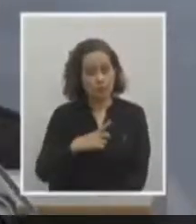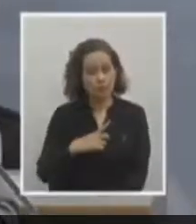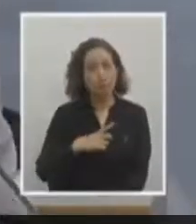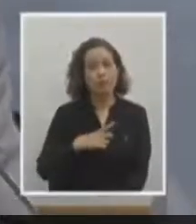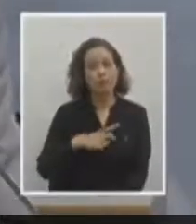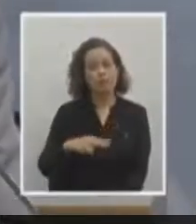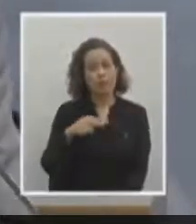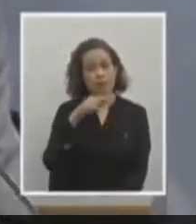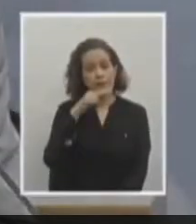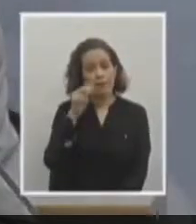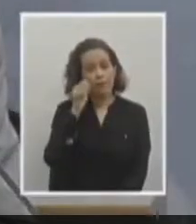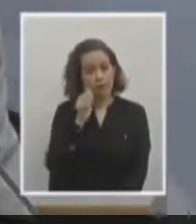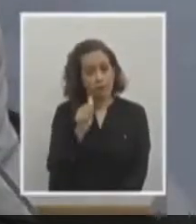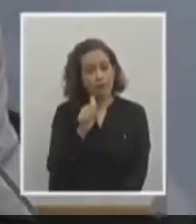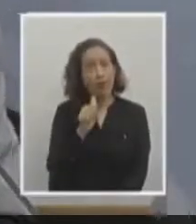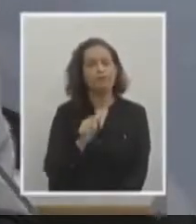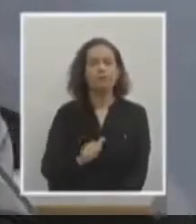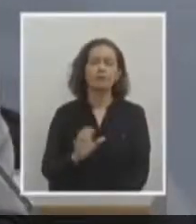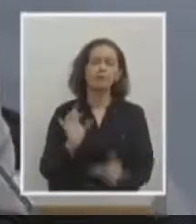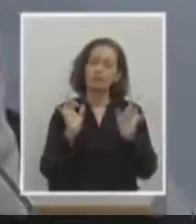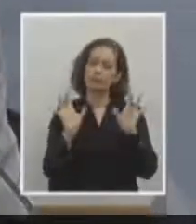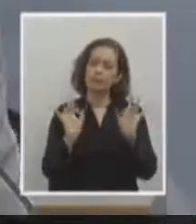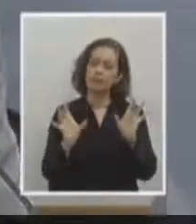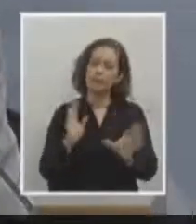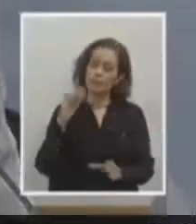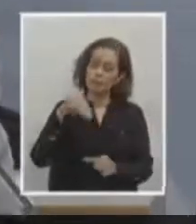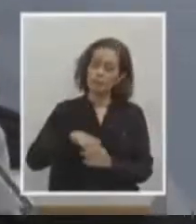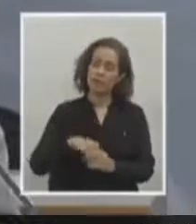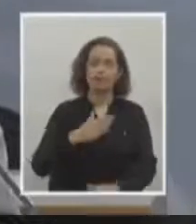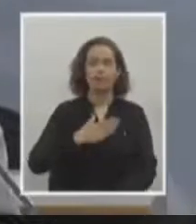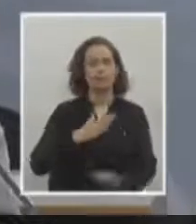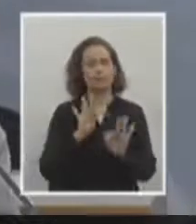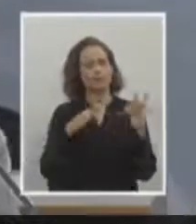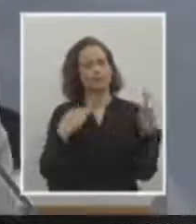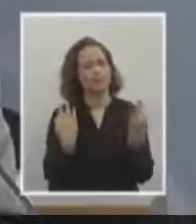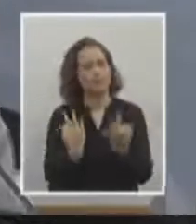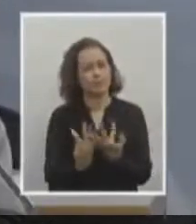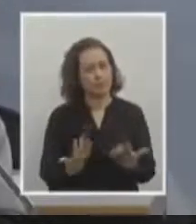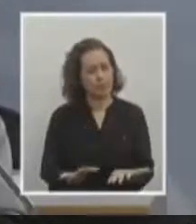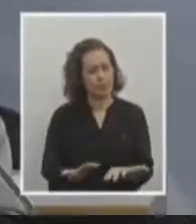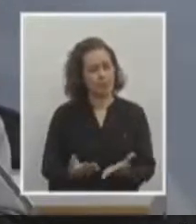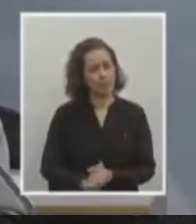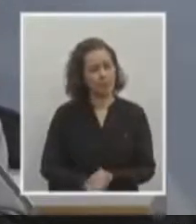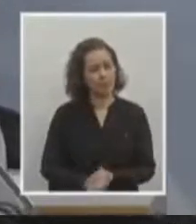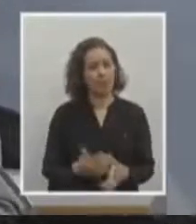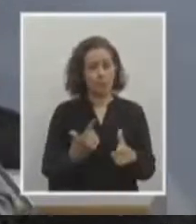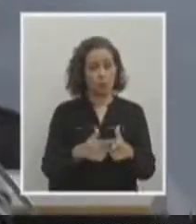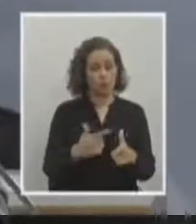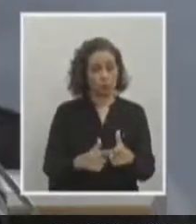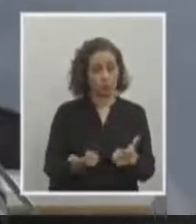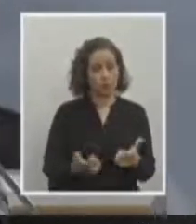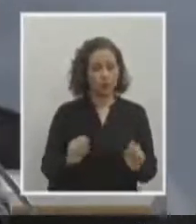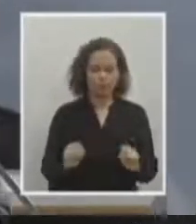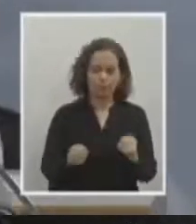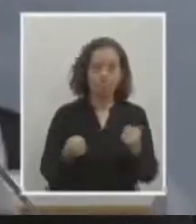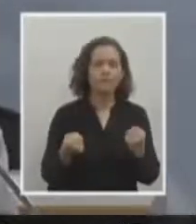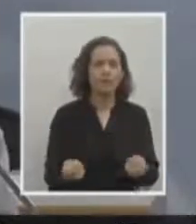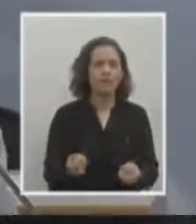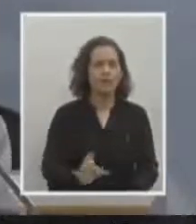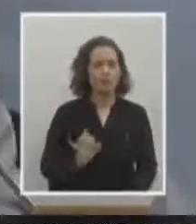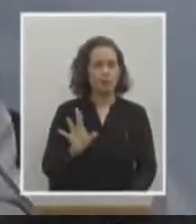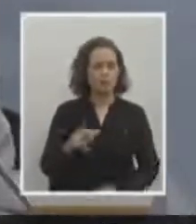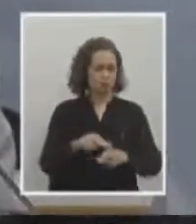dentro da minha família. Isso meu não é causa política, é causa devida. Então, temos que defender com unhas e